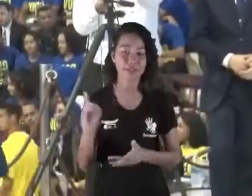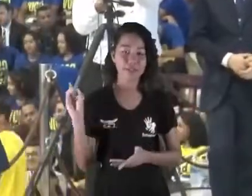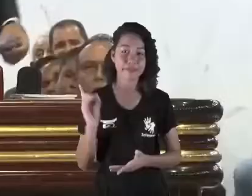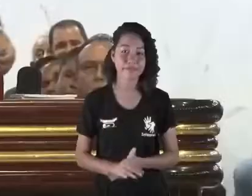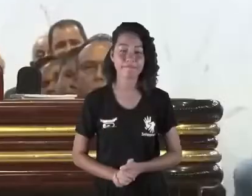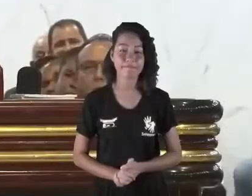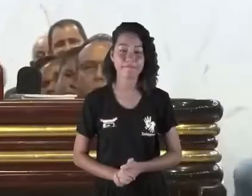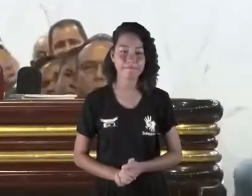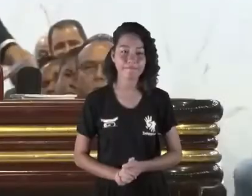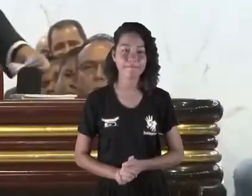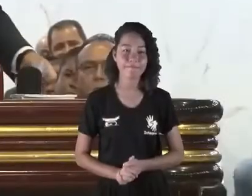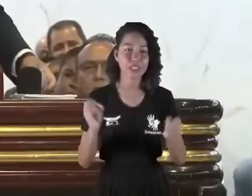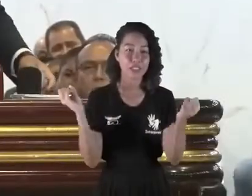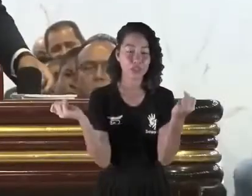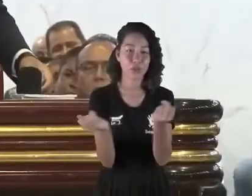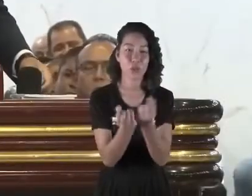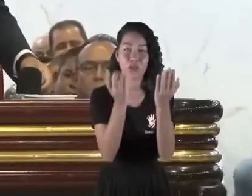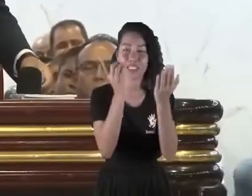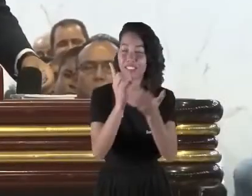A glória de Deus